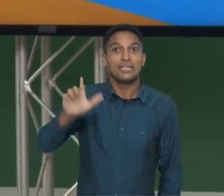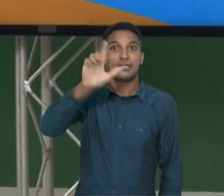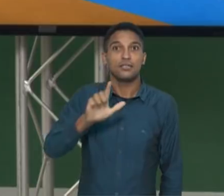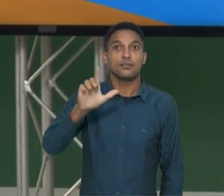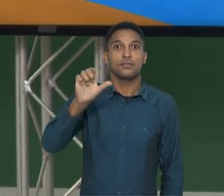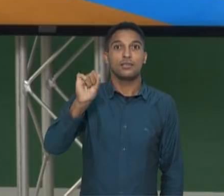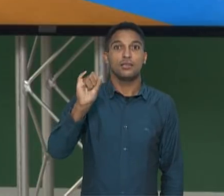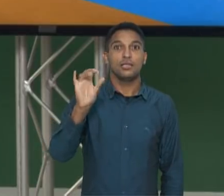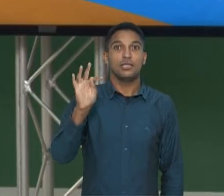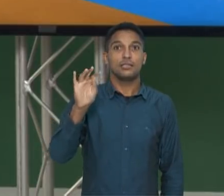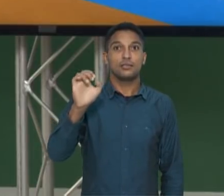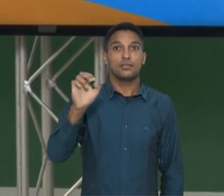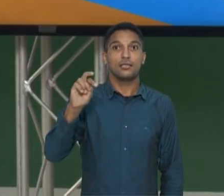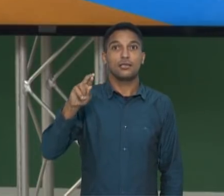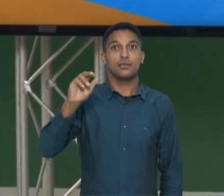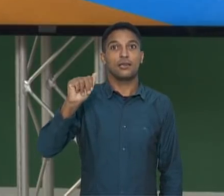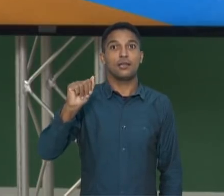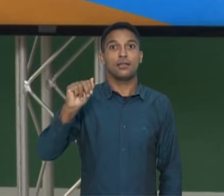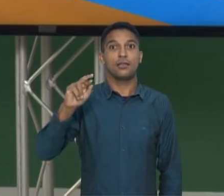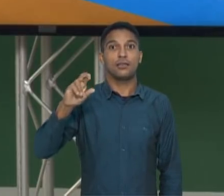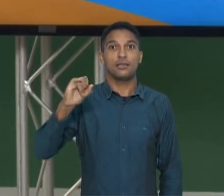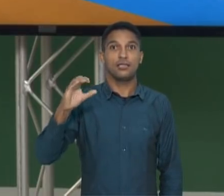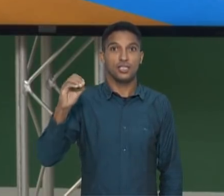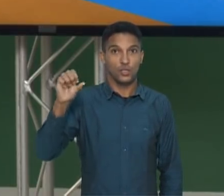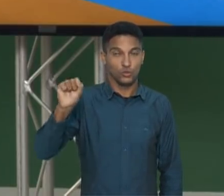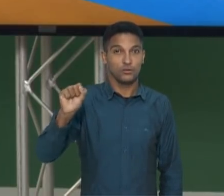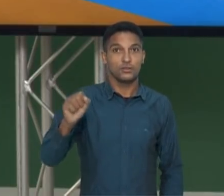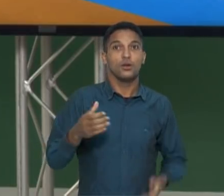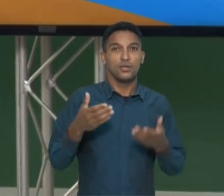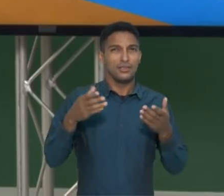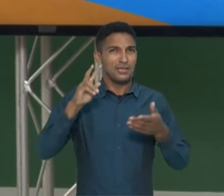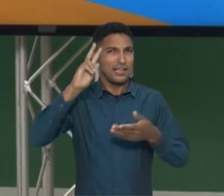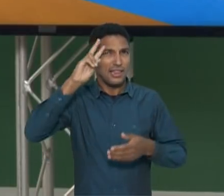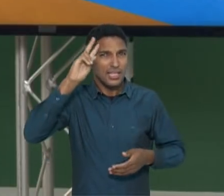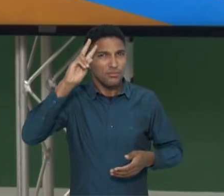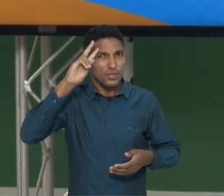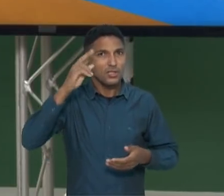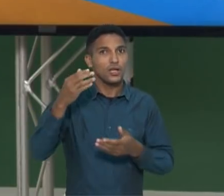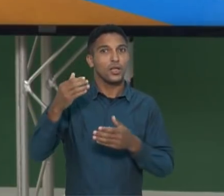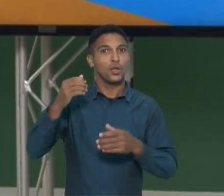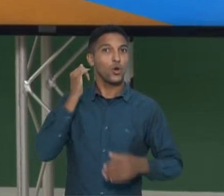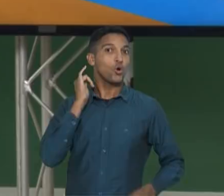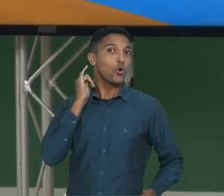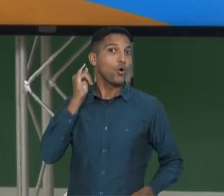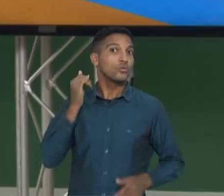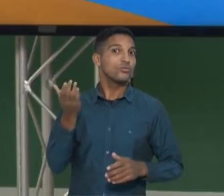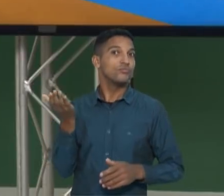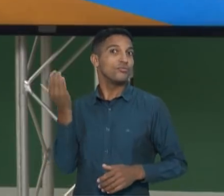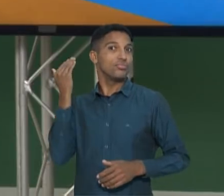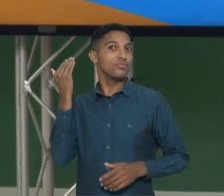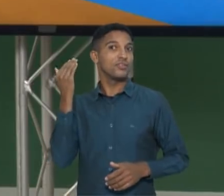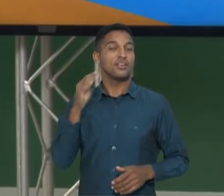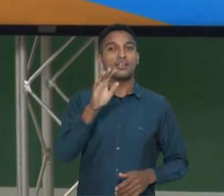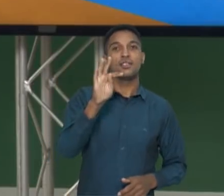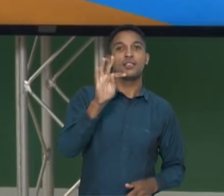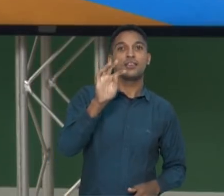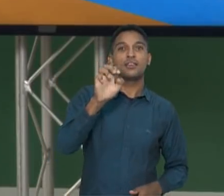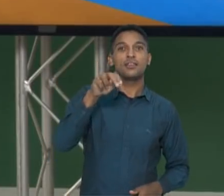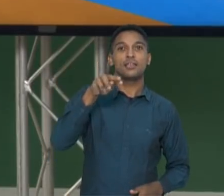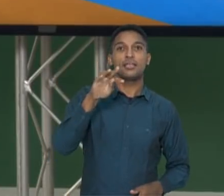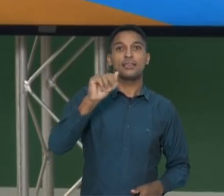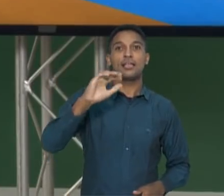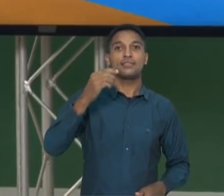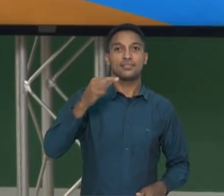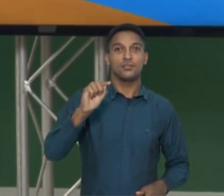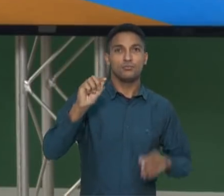o conto que a gente já começou na aula passada, o conto Tentação, da Clarice Lispector, para a gente aprender um pouco mais, né,